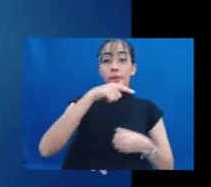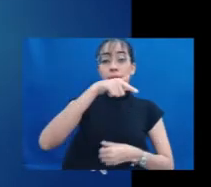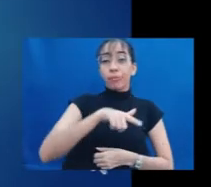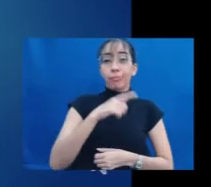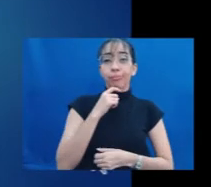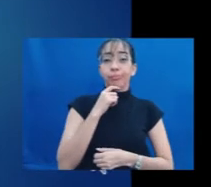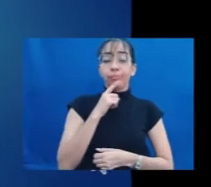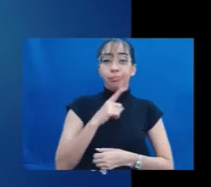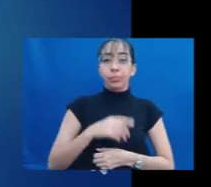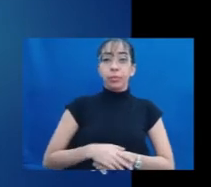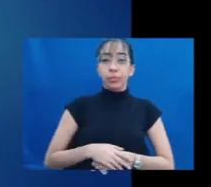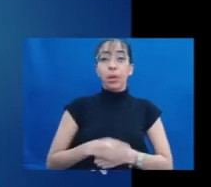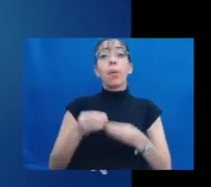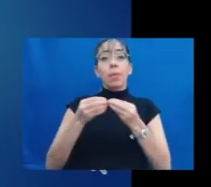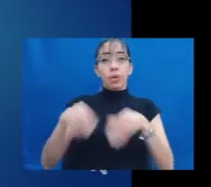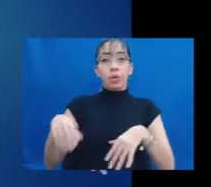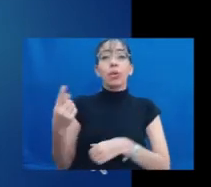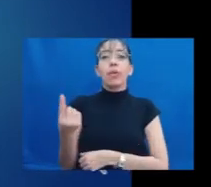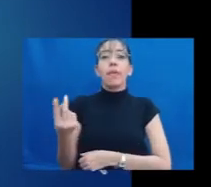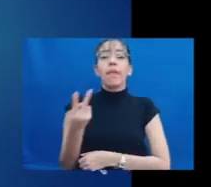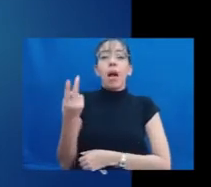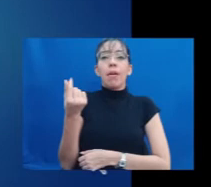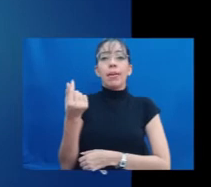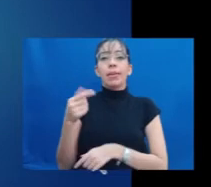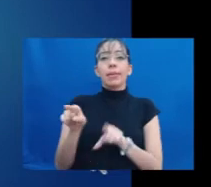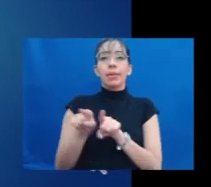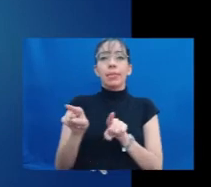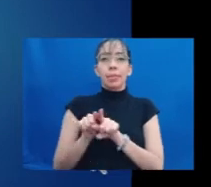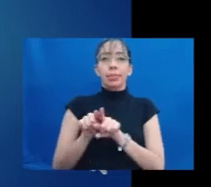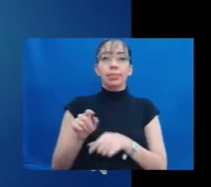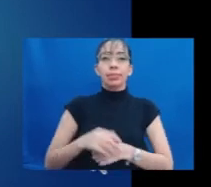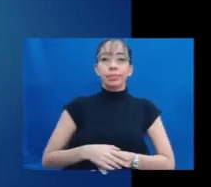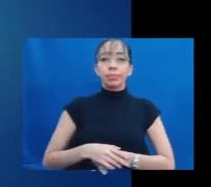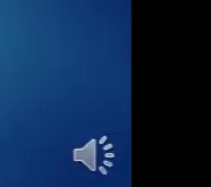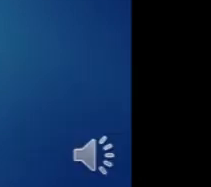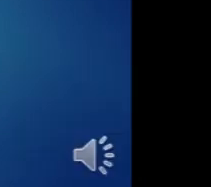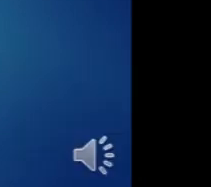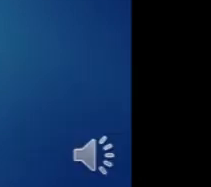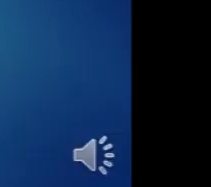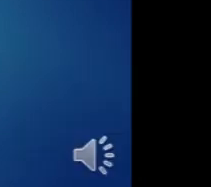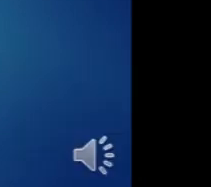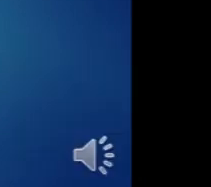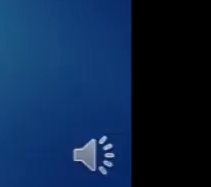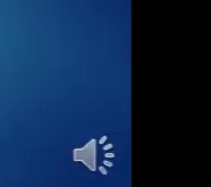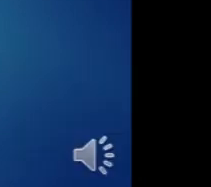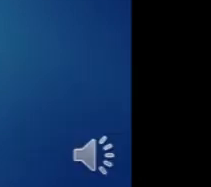destruídos, não tem mais condição de uso. Então, né, o prejuízo financeiro também foi bastante elevado.